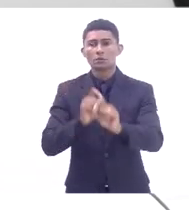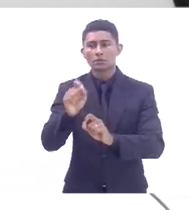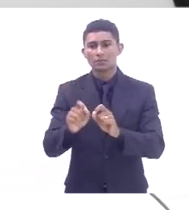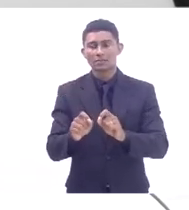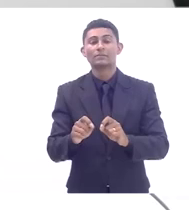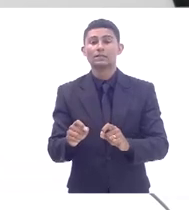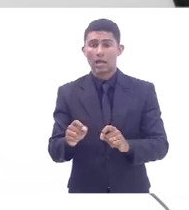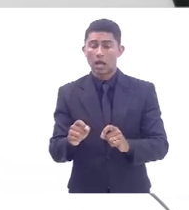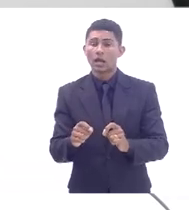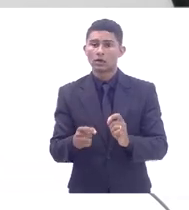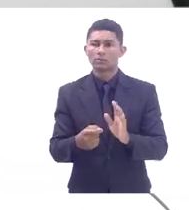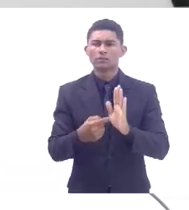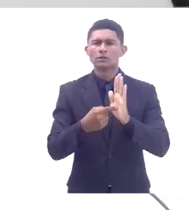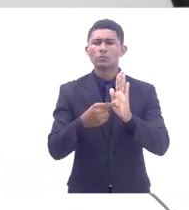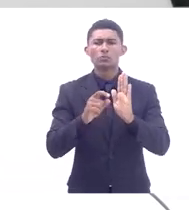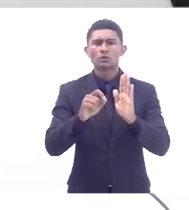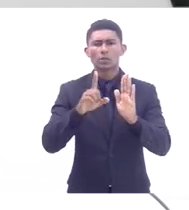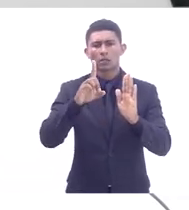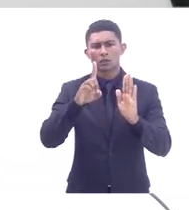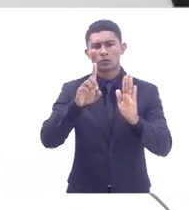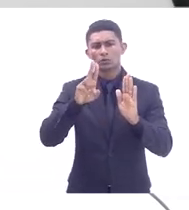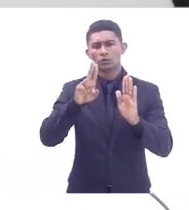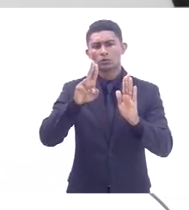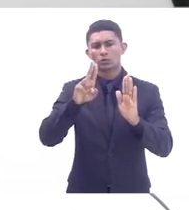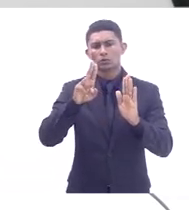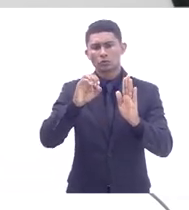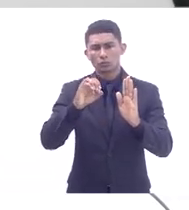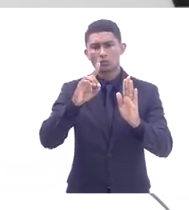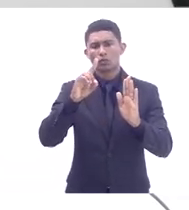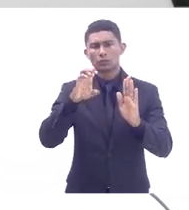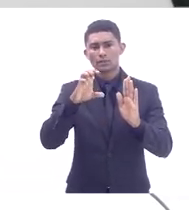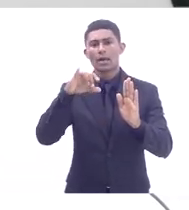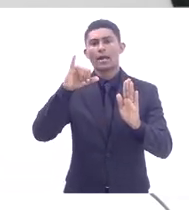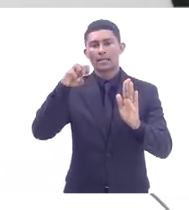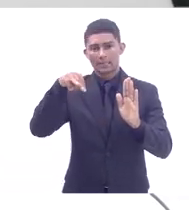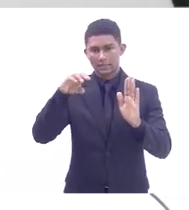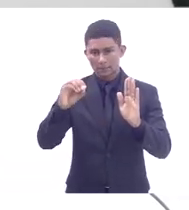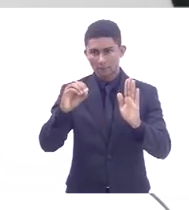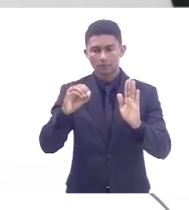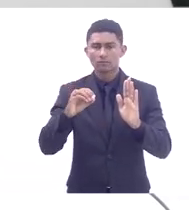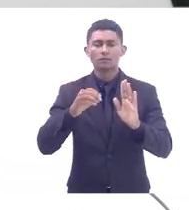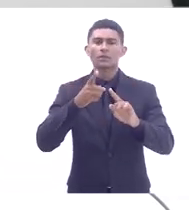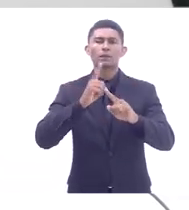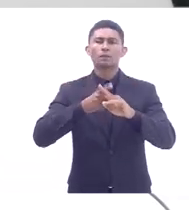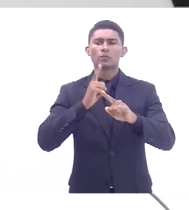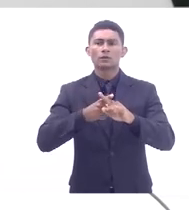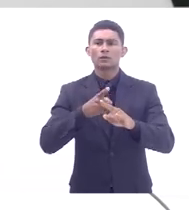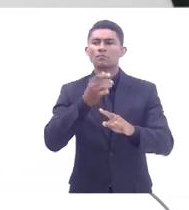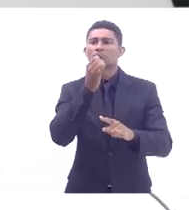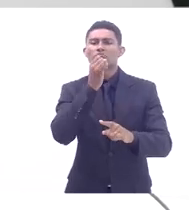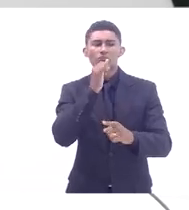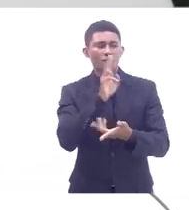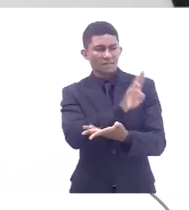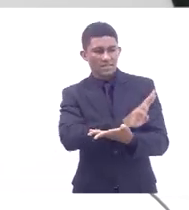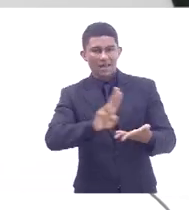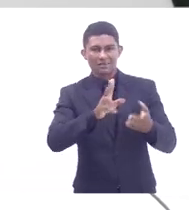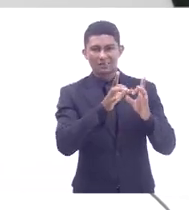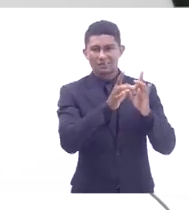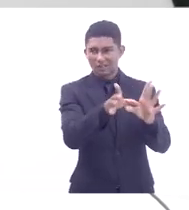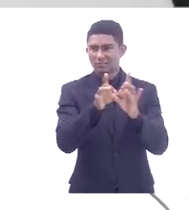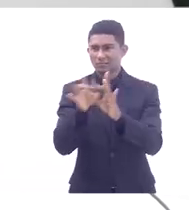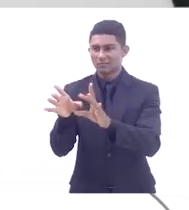duodécimos não é que não sendo assim não se pode falar não será que falar da autonomia universitária sejamos razoáveis aqui